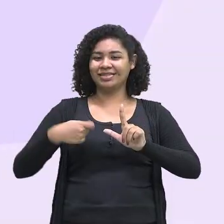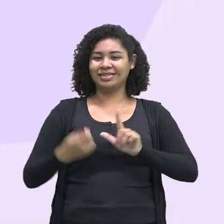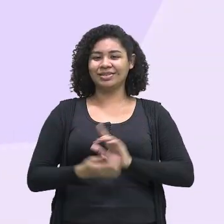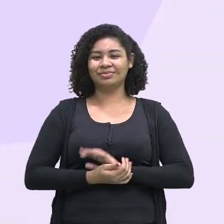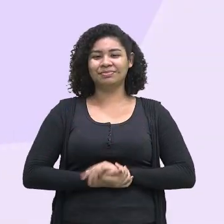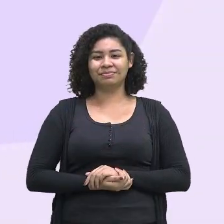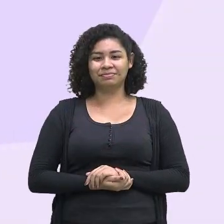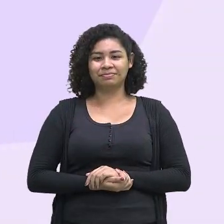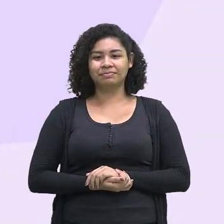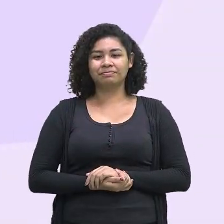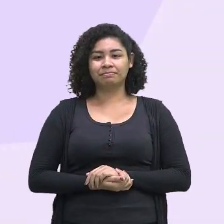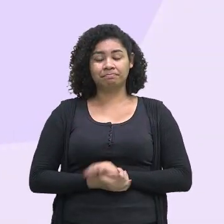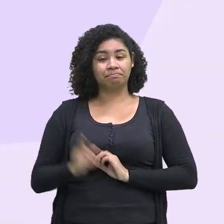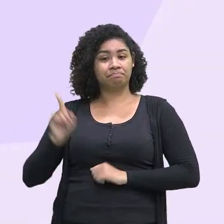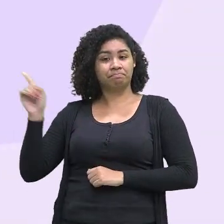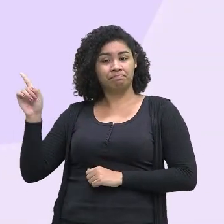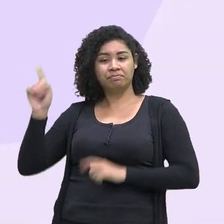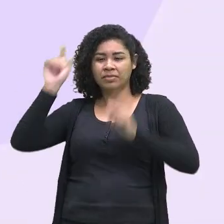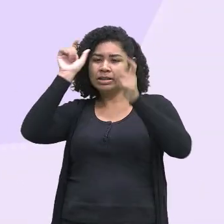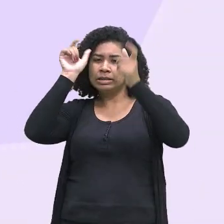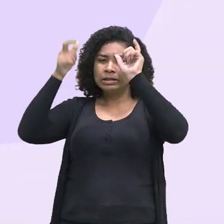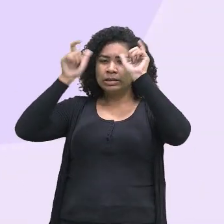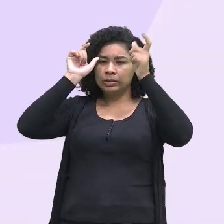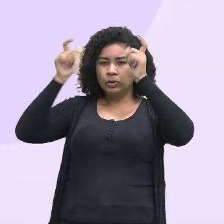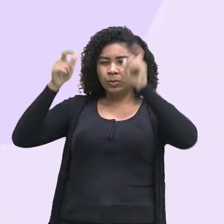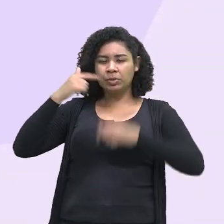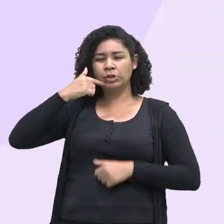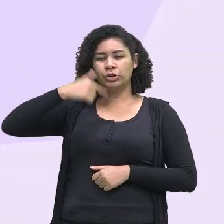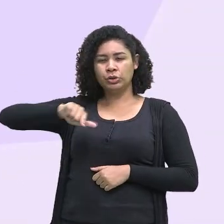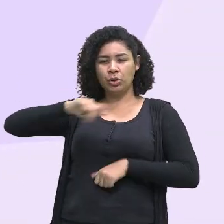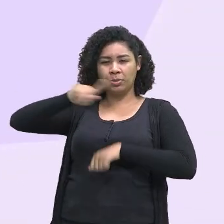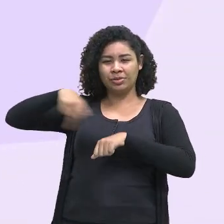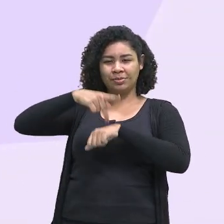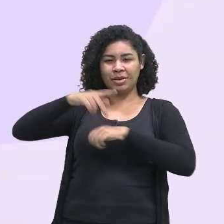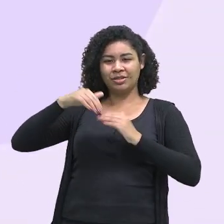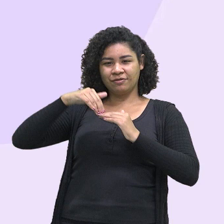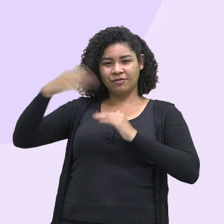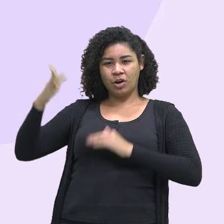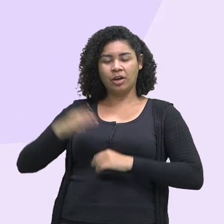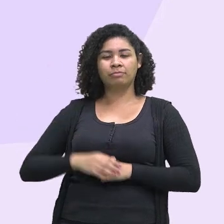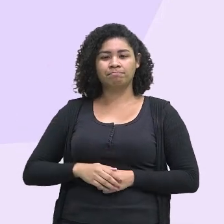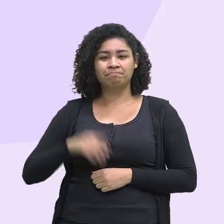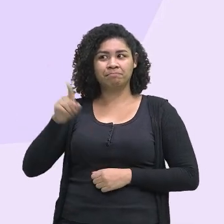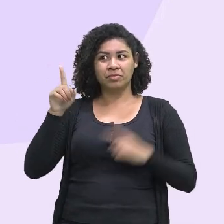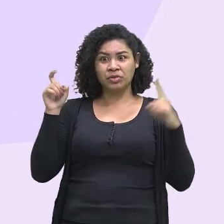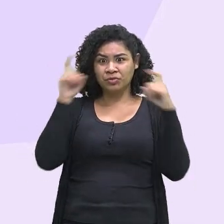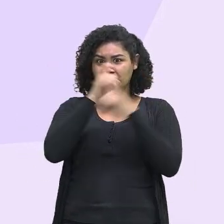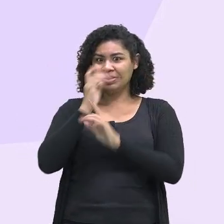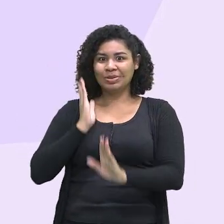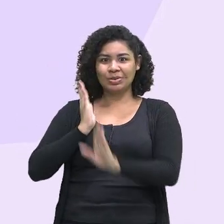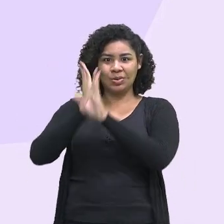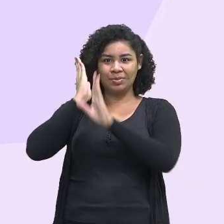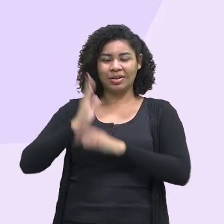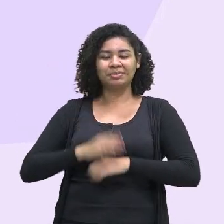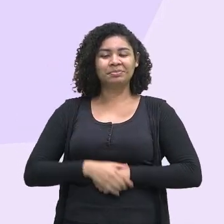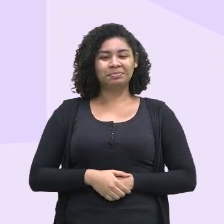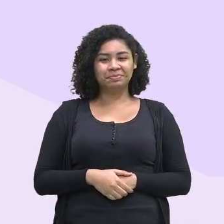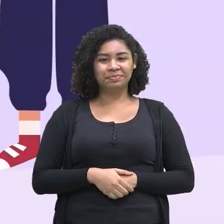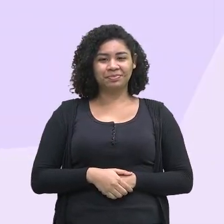A síndrome do sotaque estrangeiro é uma condição médica rara, na qual os pacientes desenvolvem uma fala similar a um sotaque estrangeiro.